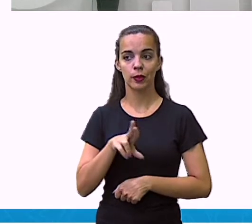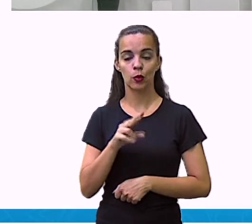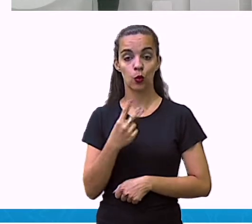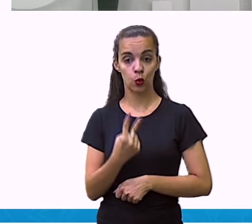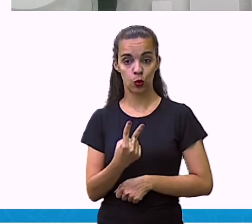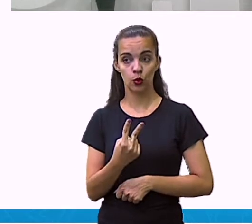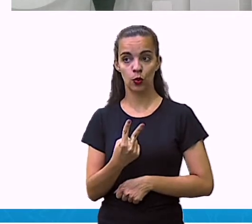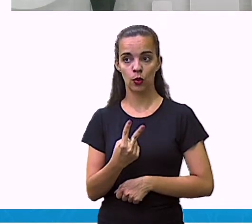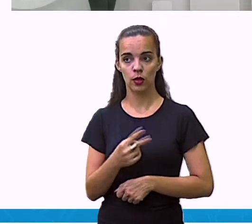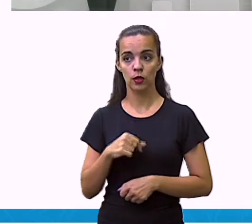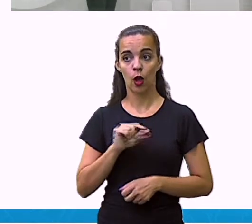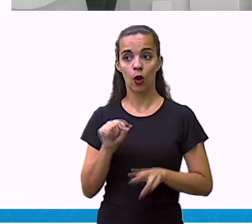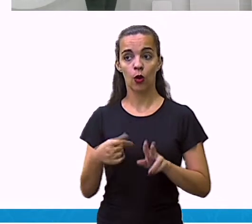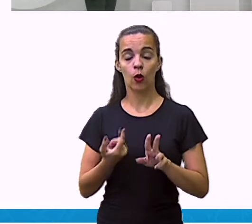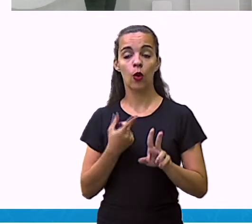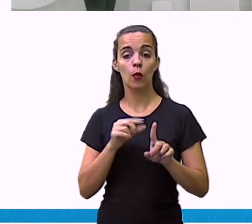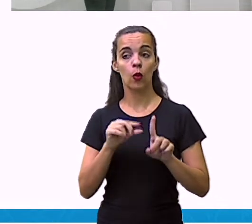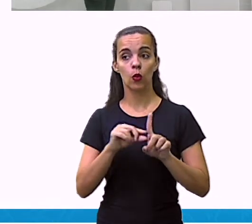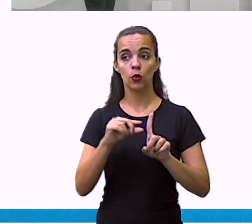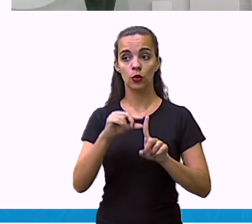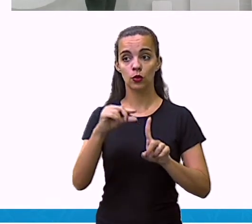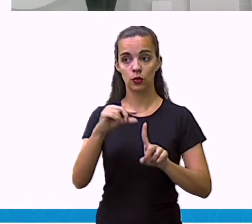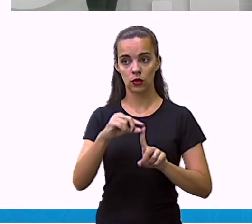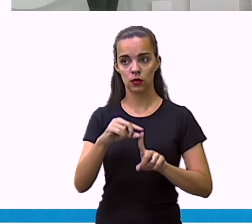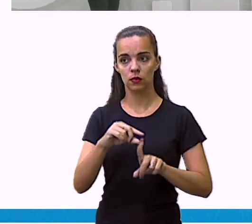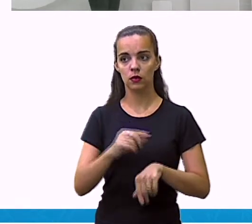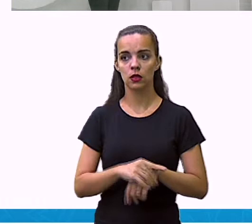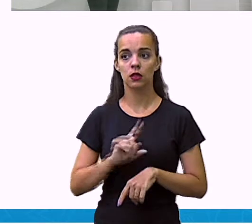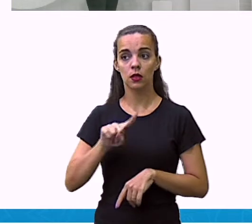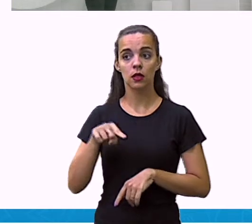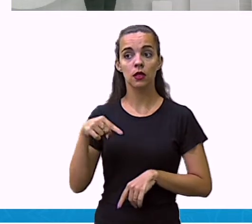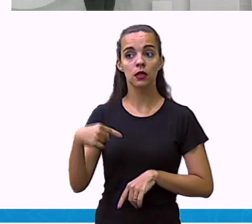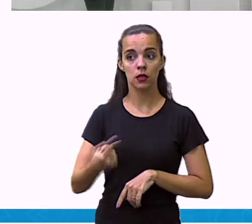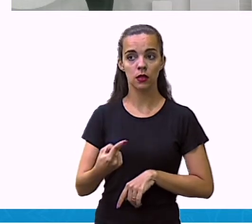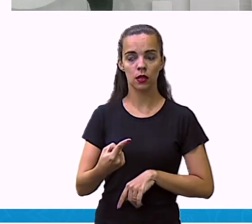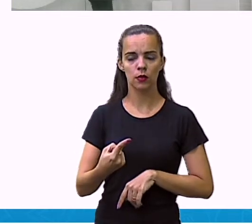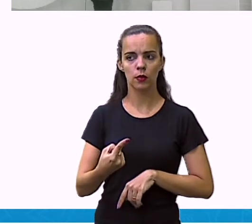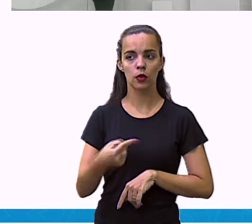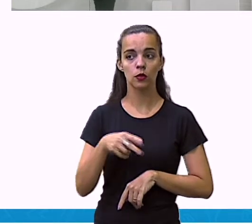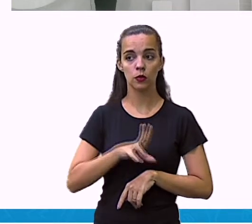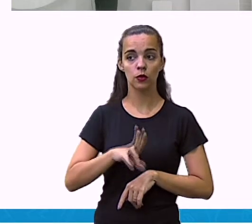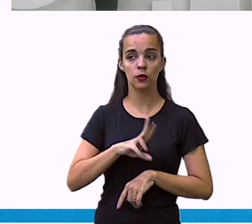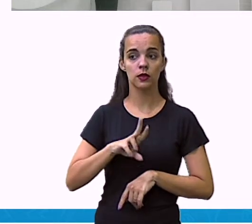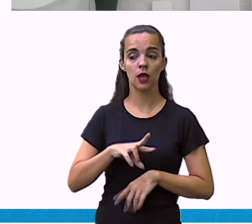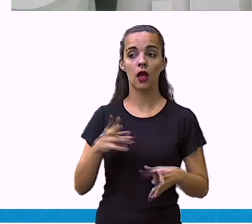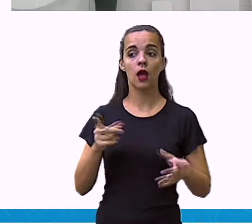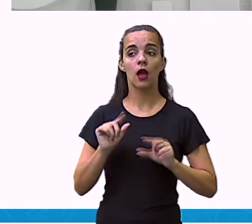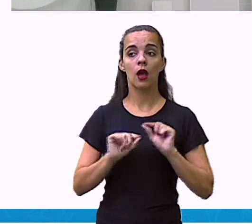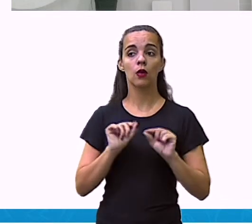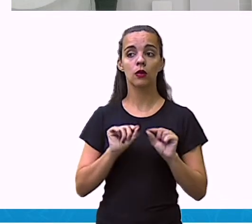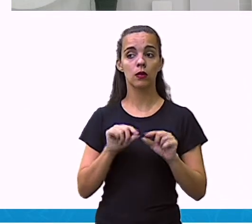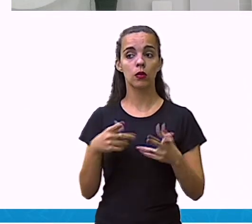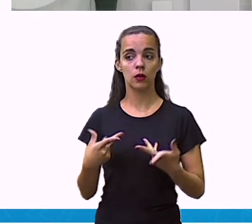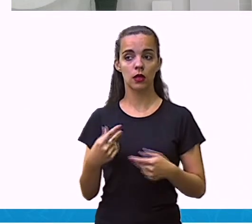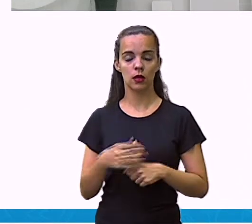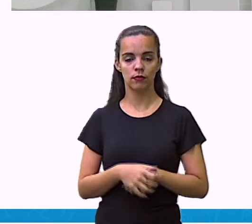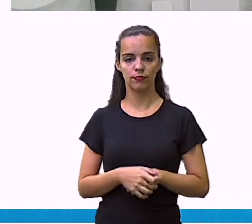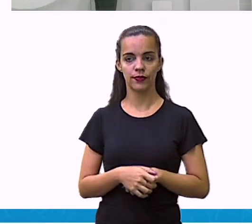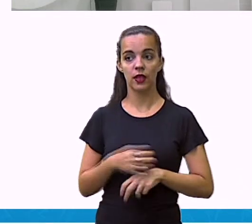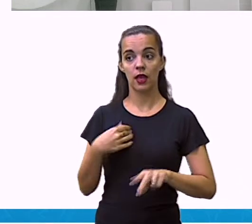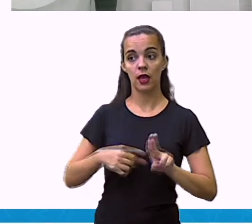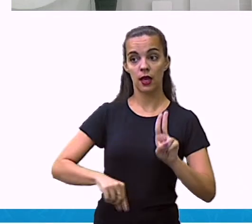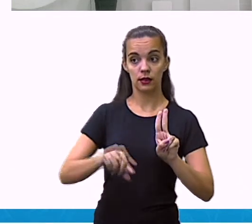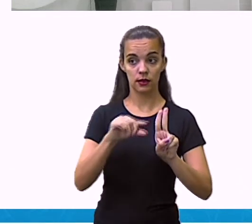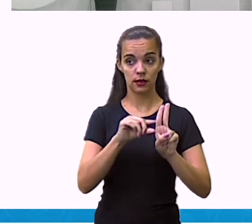se repetir, como o da linha anterior, e a próxima linha que nós vamos começar agora, se eu já fiz o 1,